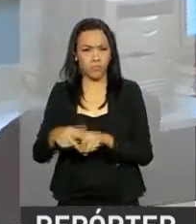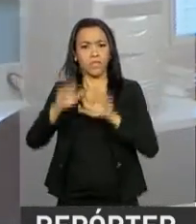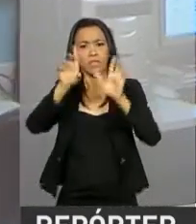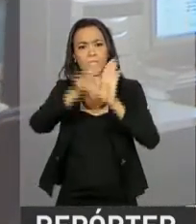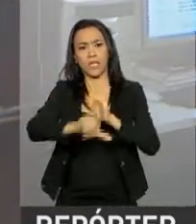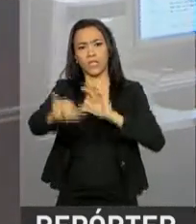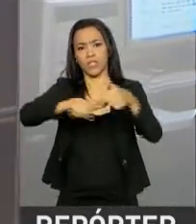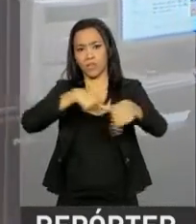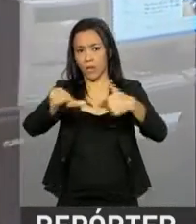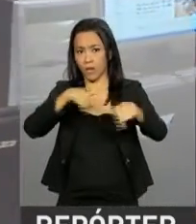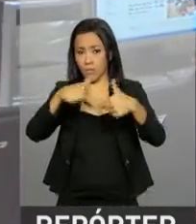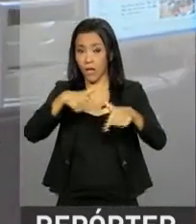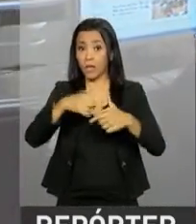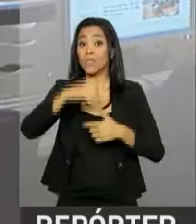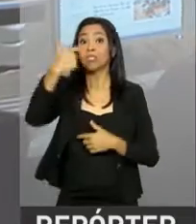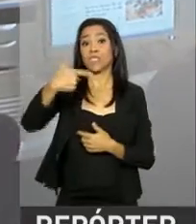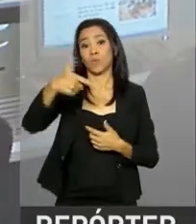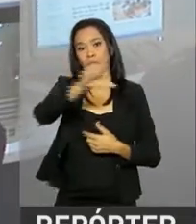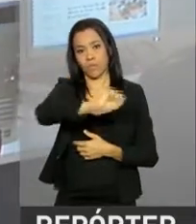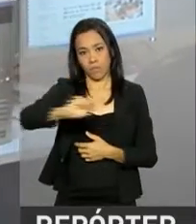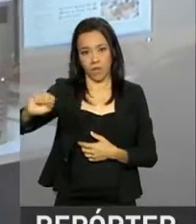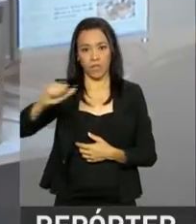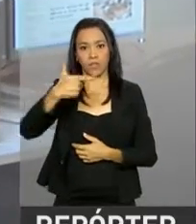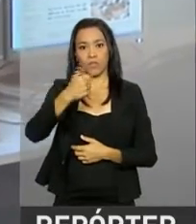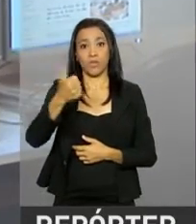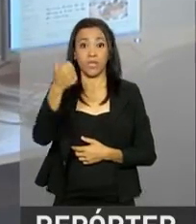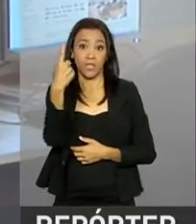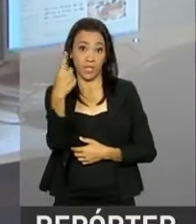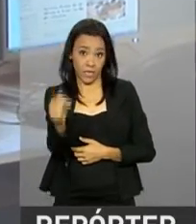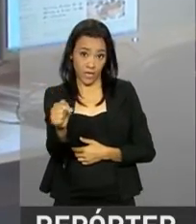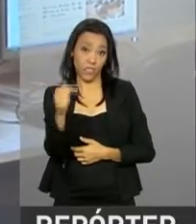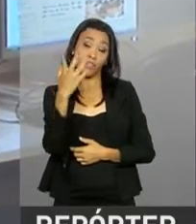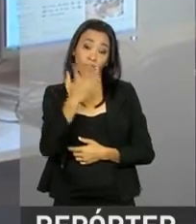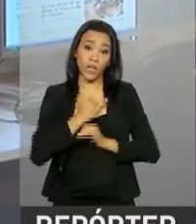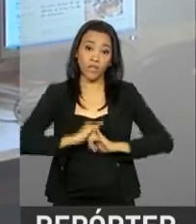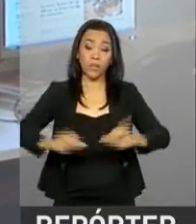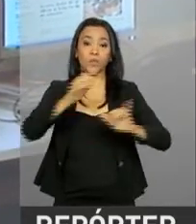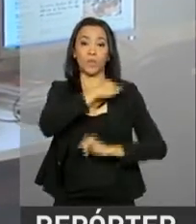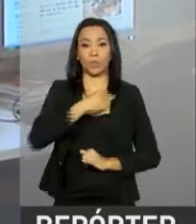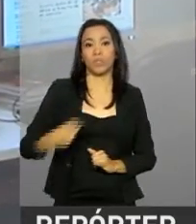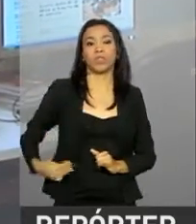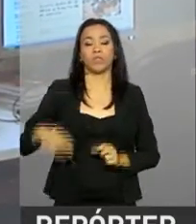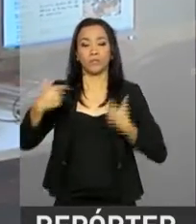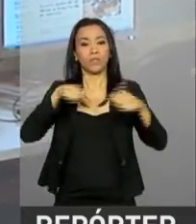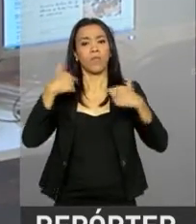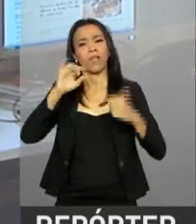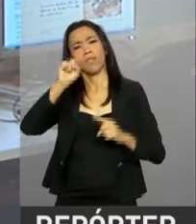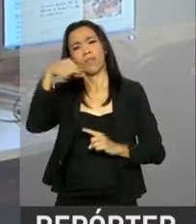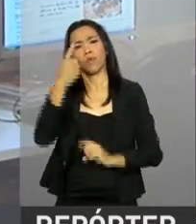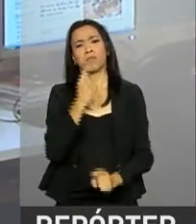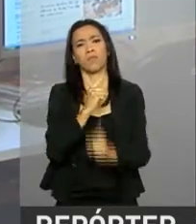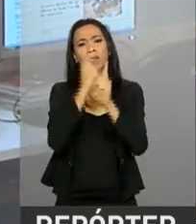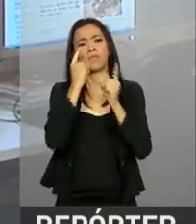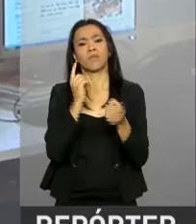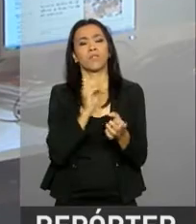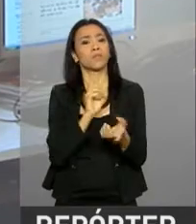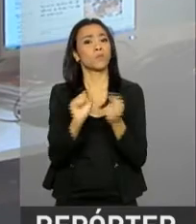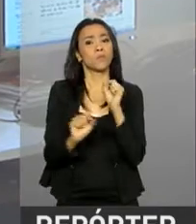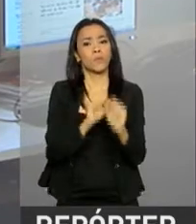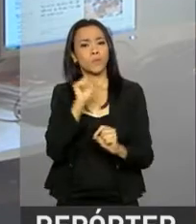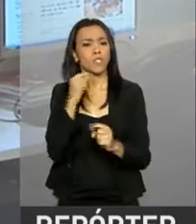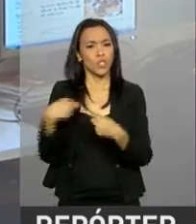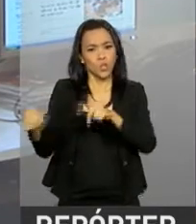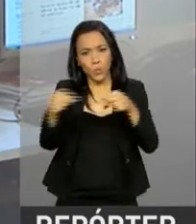de 2017 foi o que afirmou o ministro do trabalho ronaldo nogueira depois de participar de encontro com especialistas para